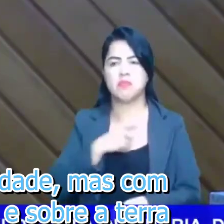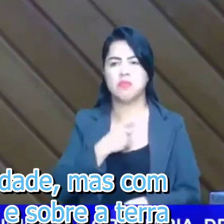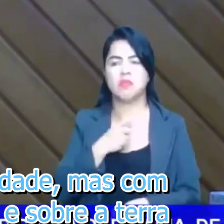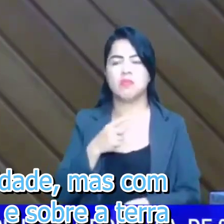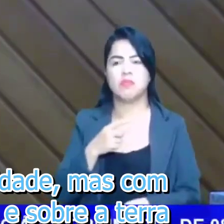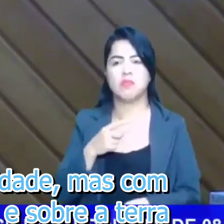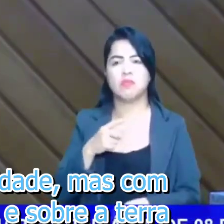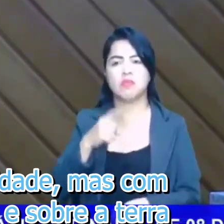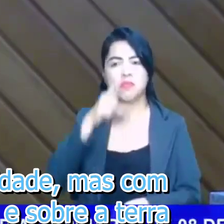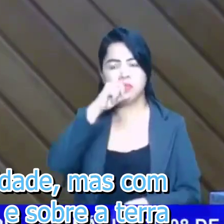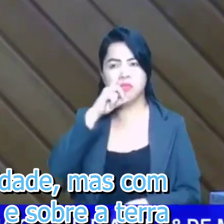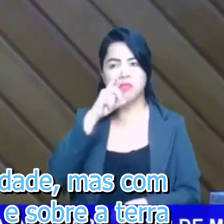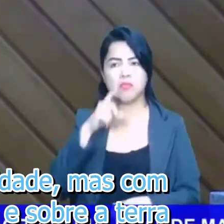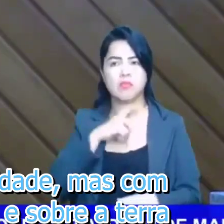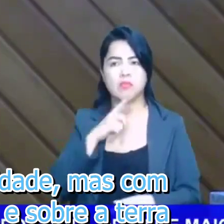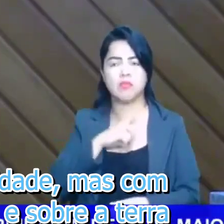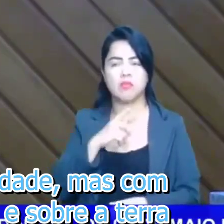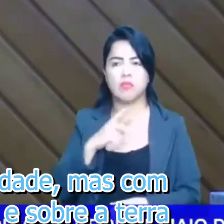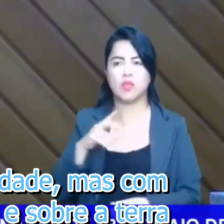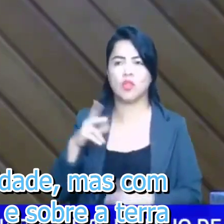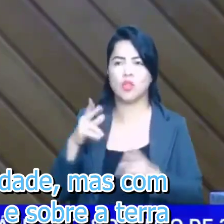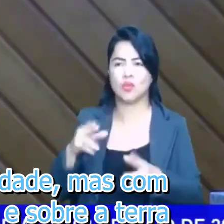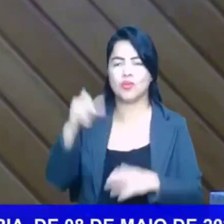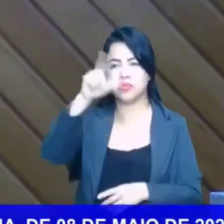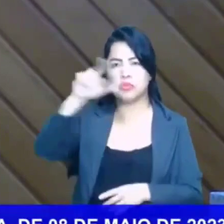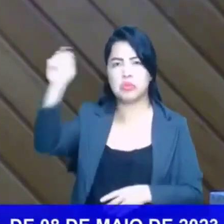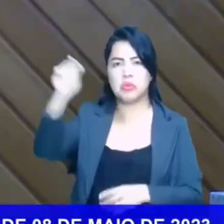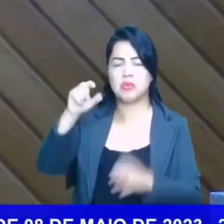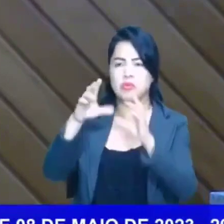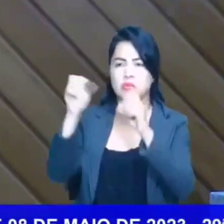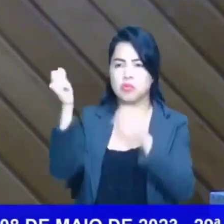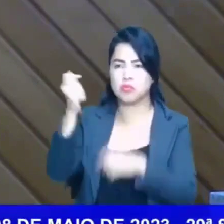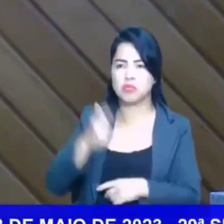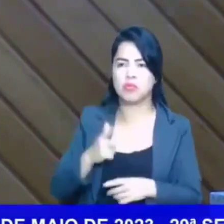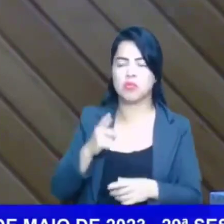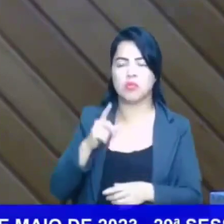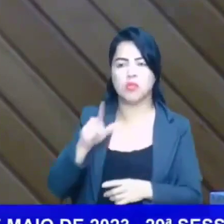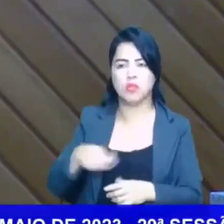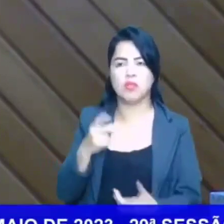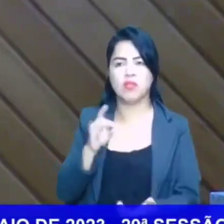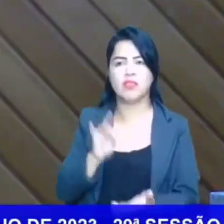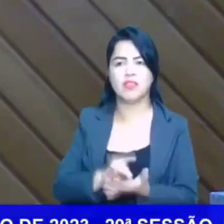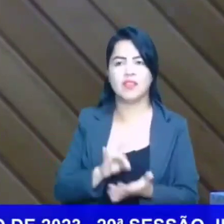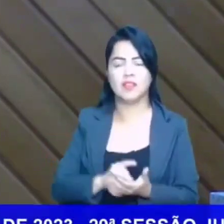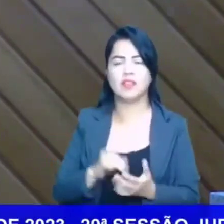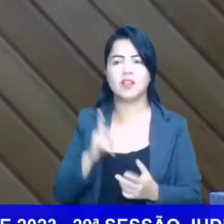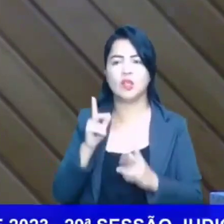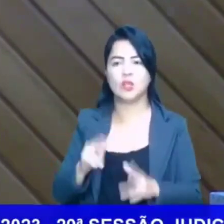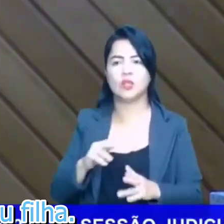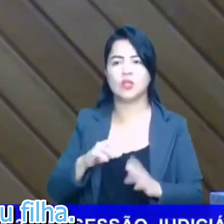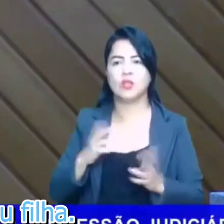forte quanto a gravidade solar sobre a Lua e sobre a Terra, tão grave quanto a gravidez